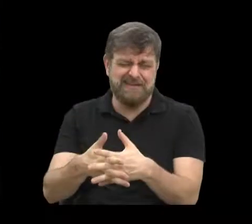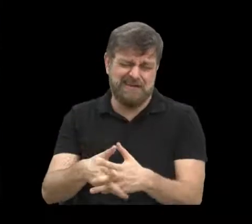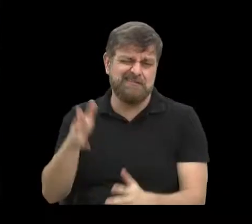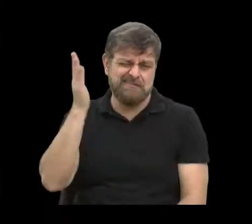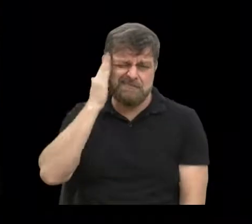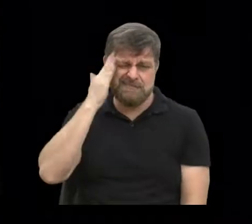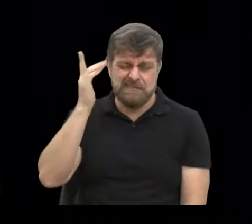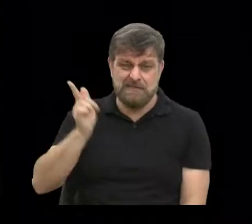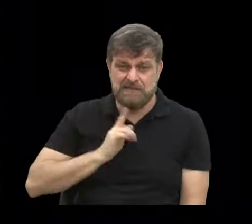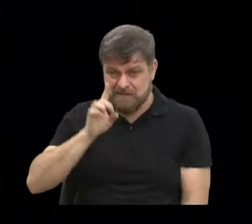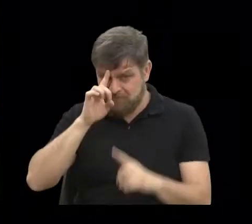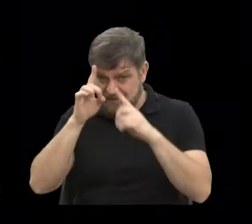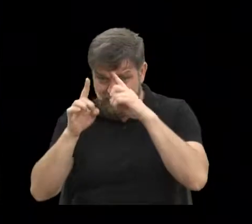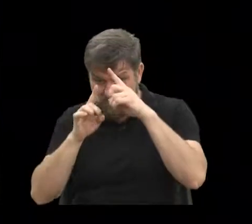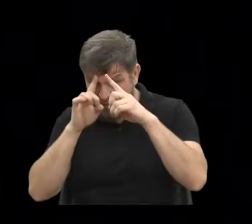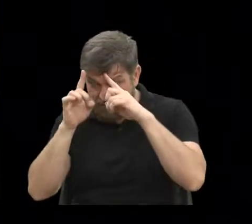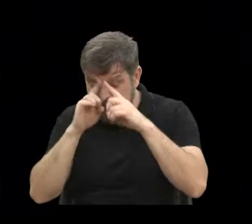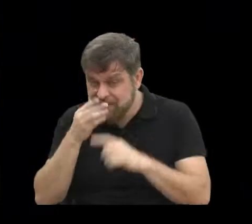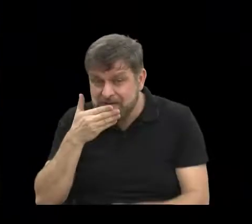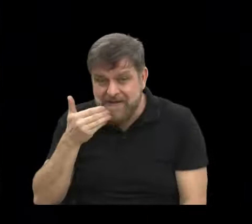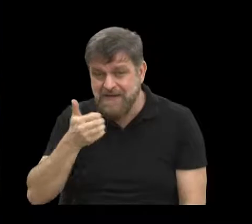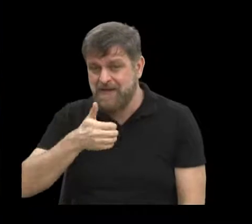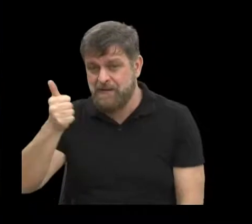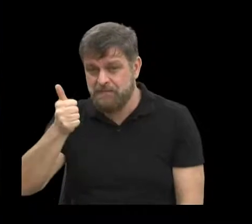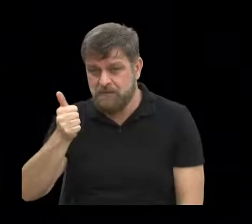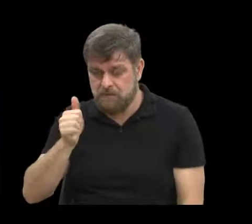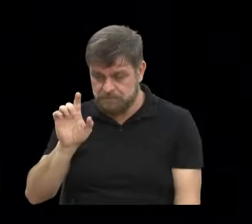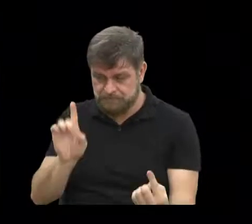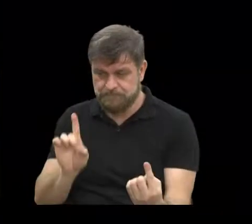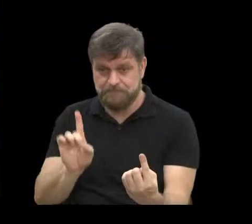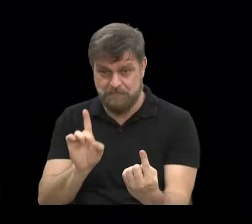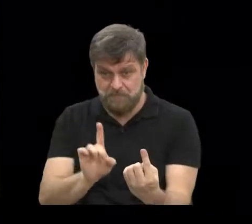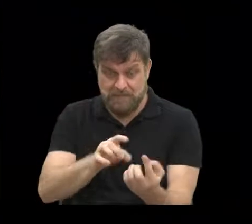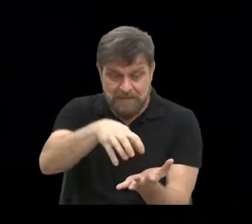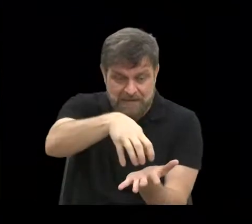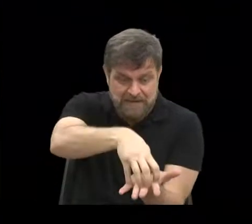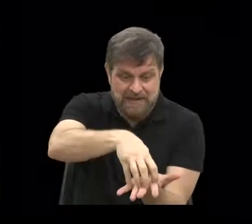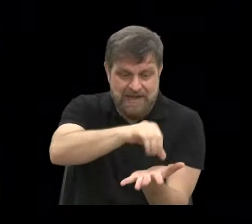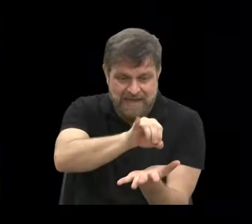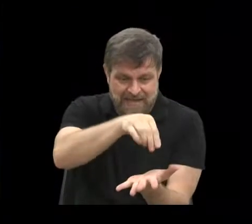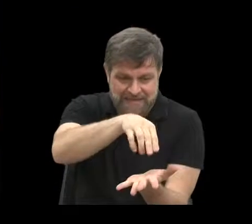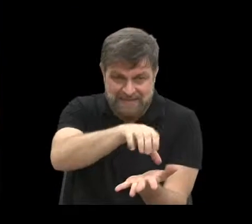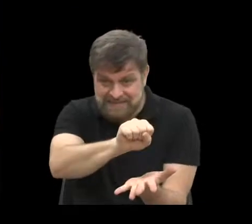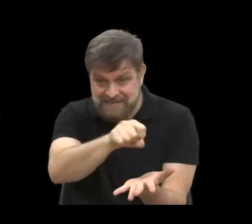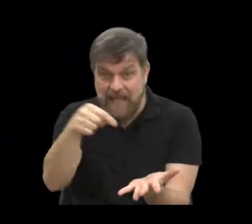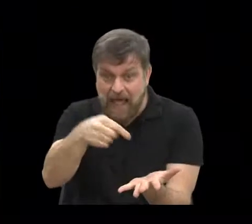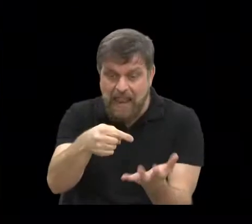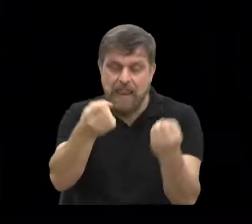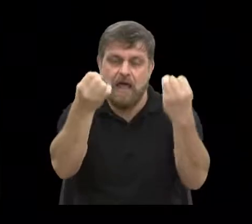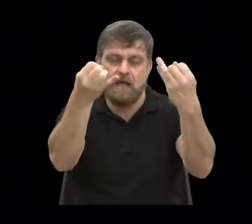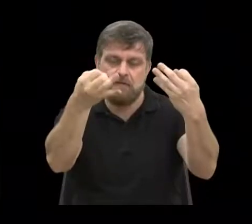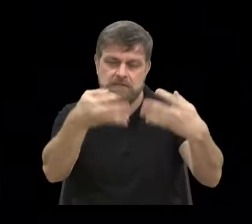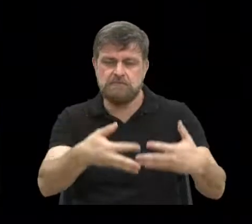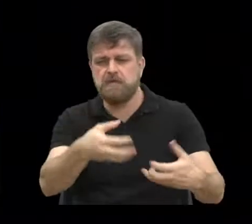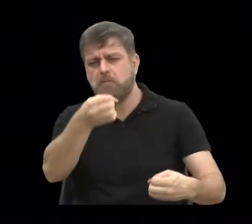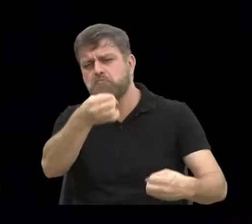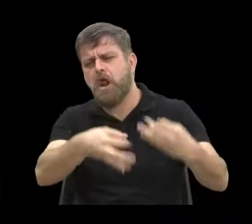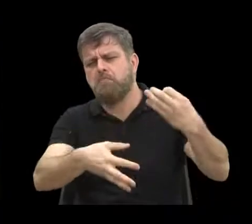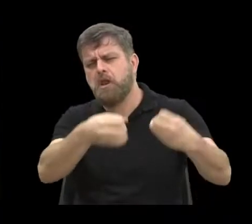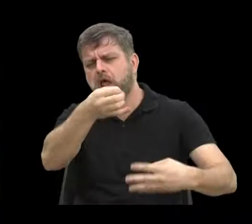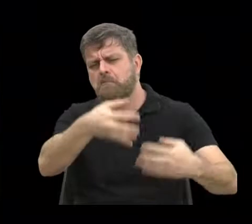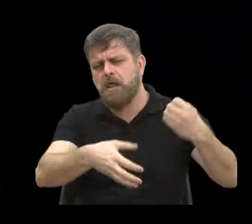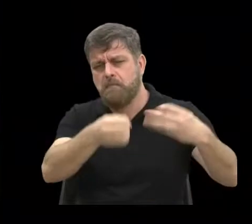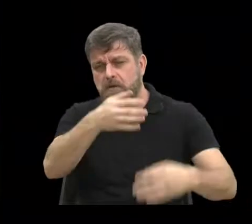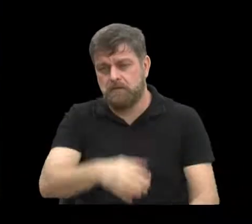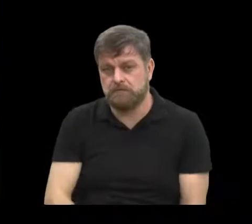ficou com dúvida? No caso concreto, procura o INSS que a gente esclarece, tá? E aí